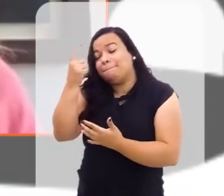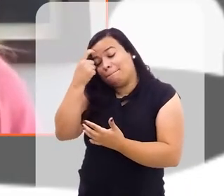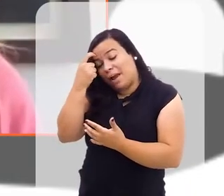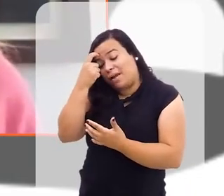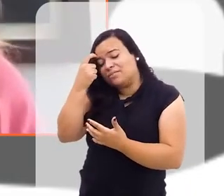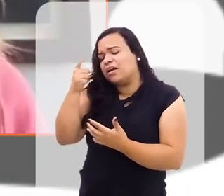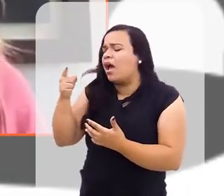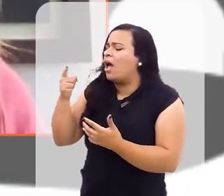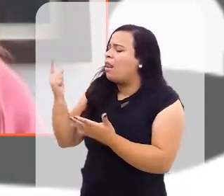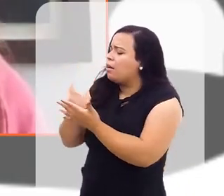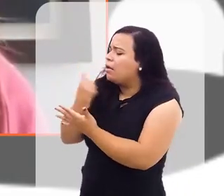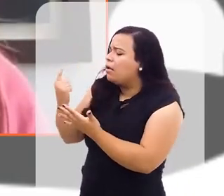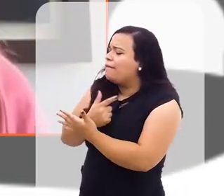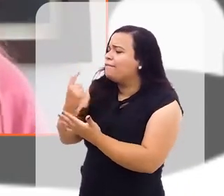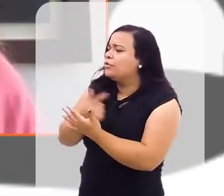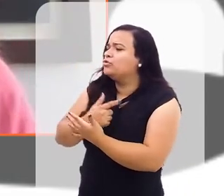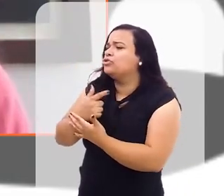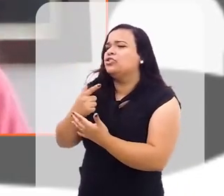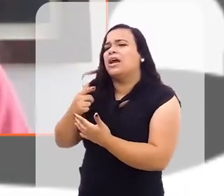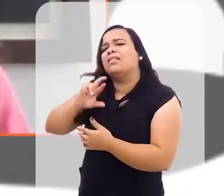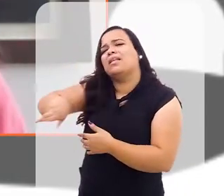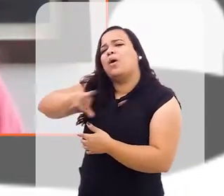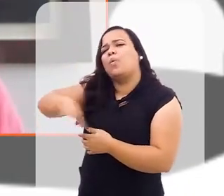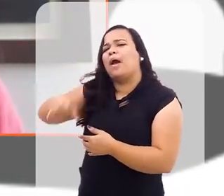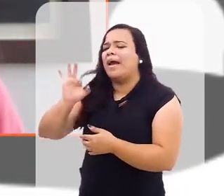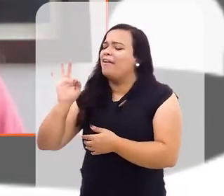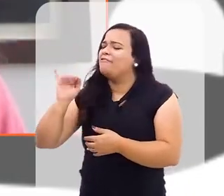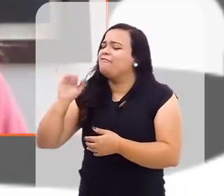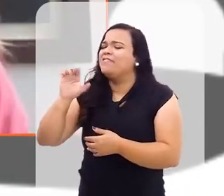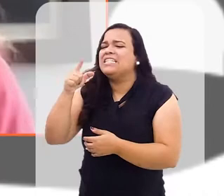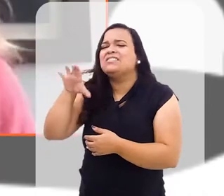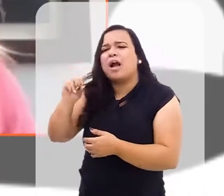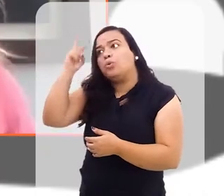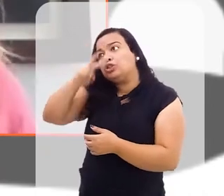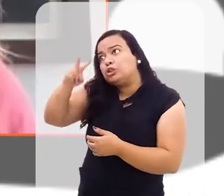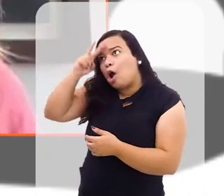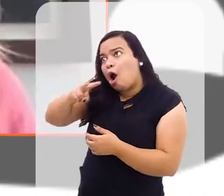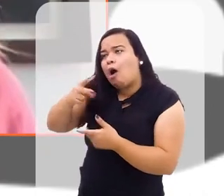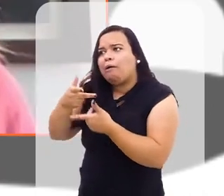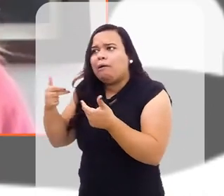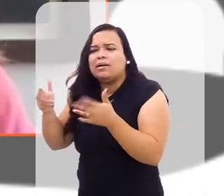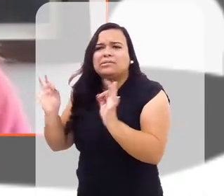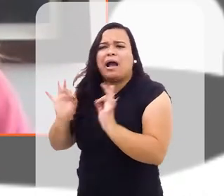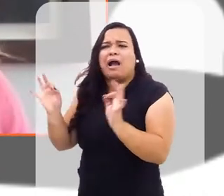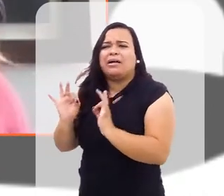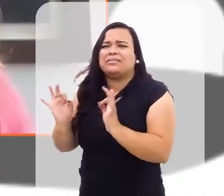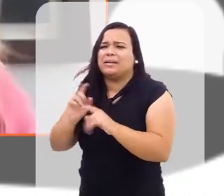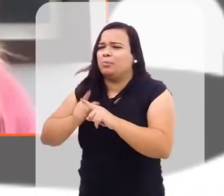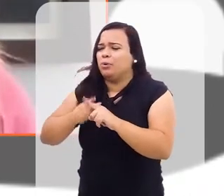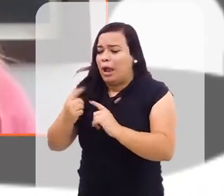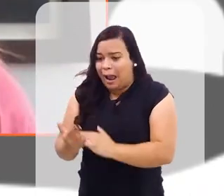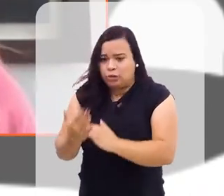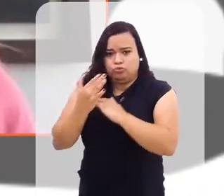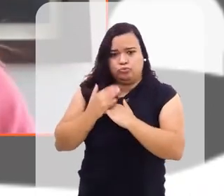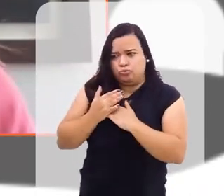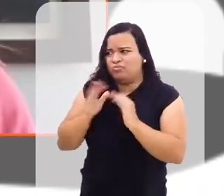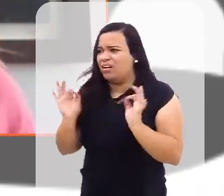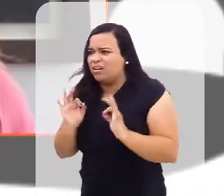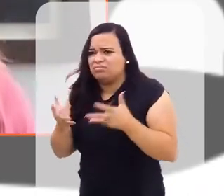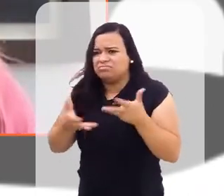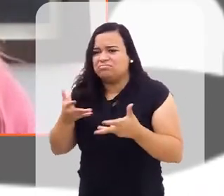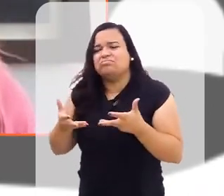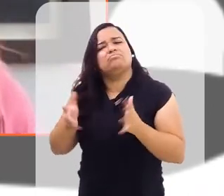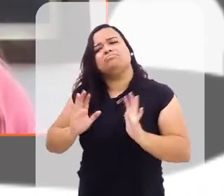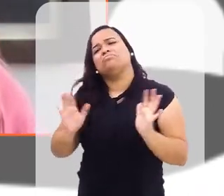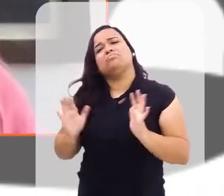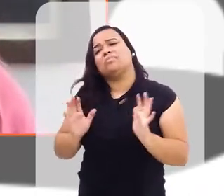ou o que seja, né? E acaba achando que o livro de entretenimento não tem nada a ensinar, e o que é uma grande bobagem, né? Porque